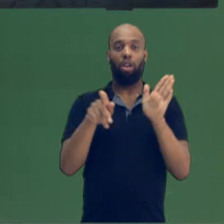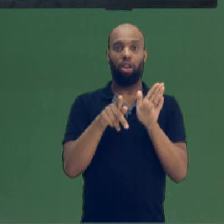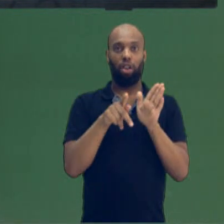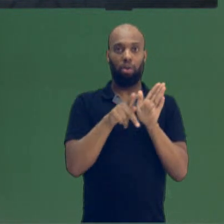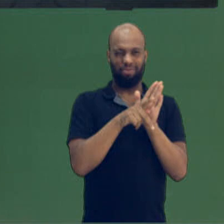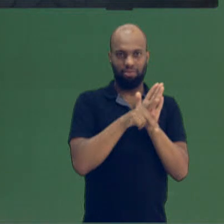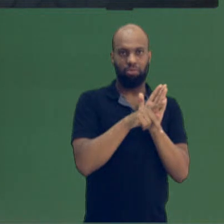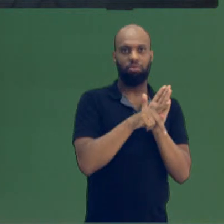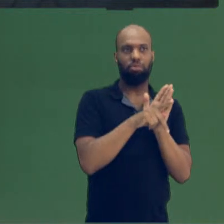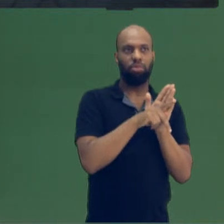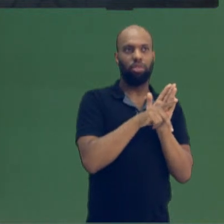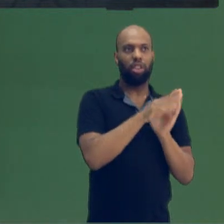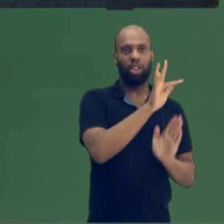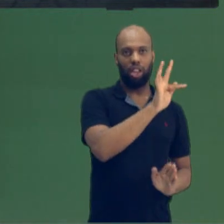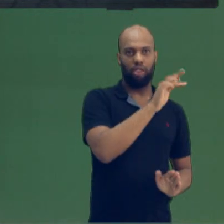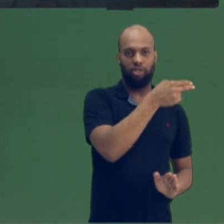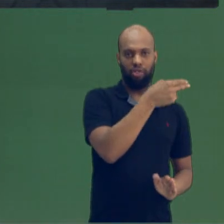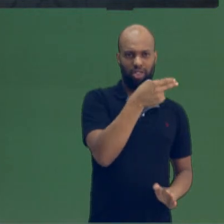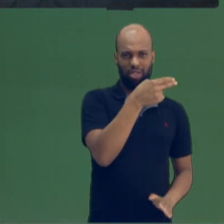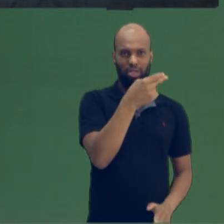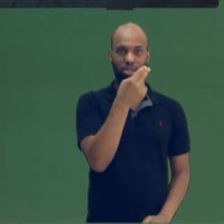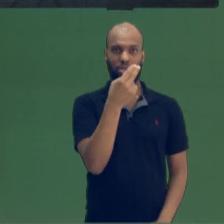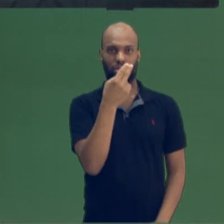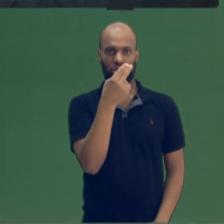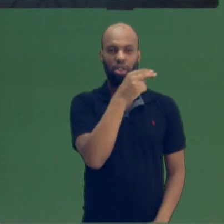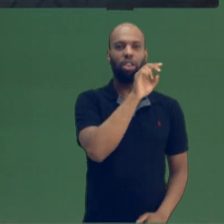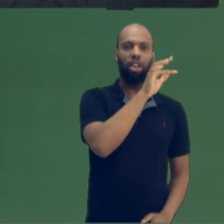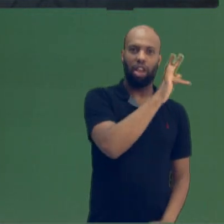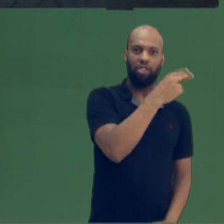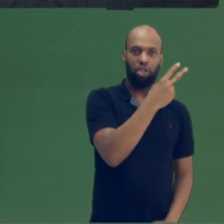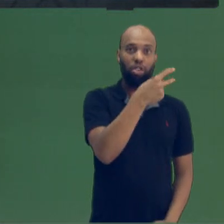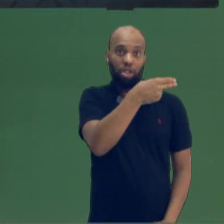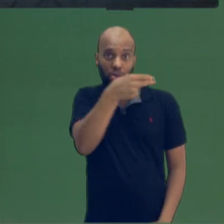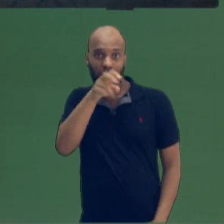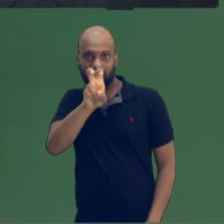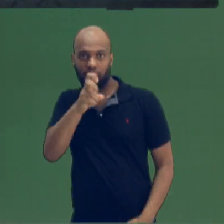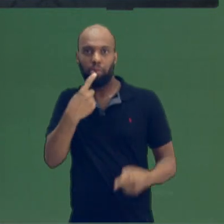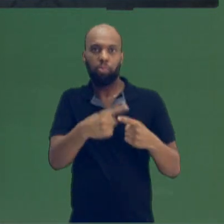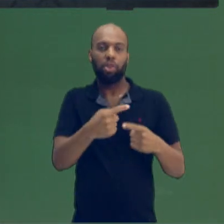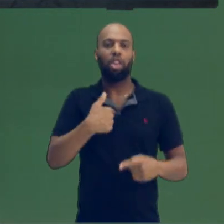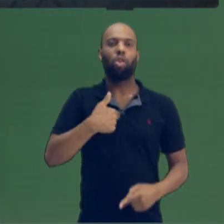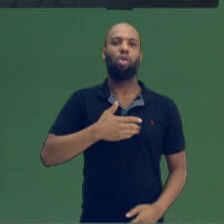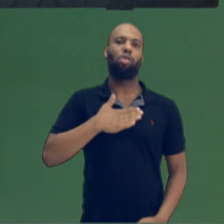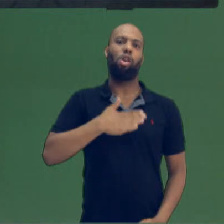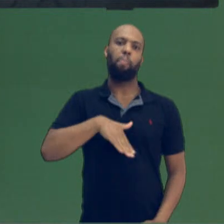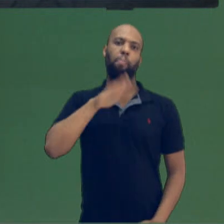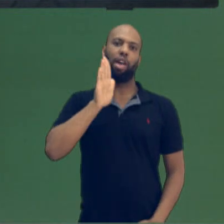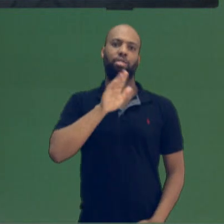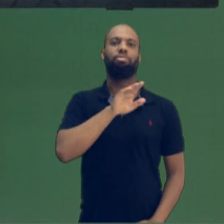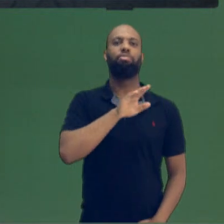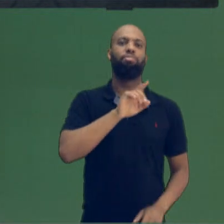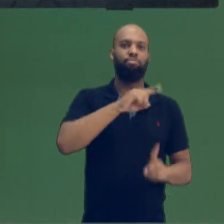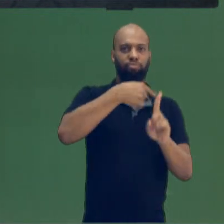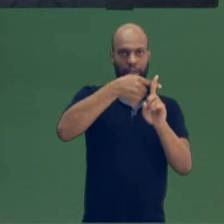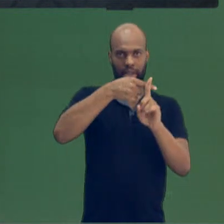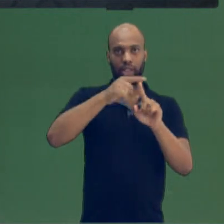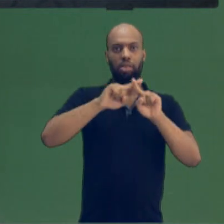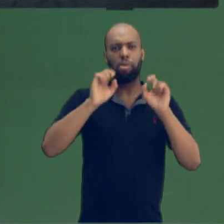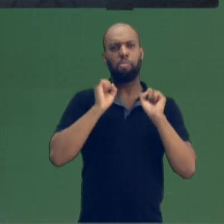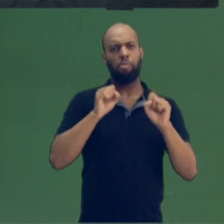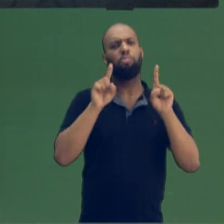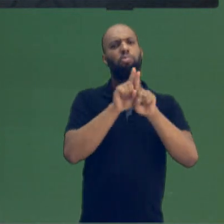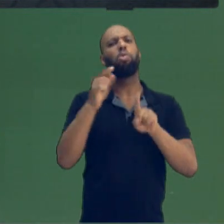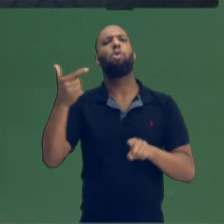função de 2, que é igual a 5. Por quê? Porque eu gosto mais de trabalhar com os números positivos, tá certo? Mas poderia pegar a outra